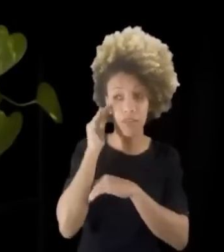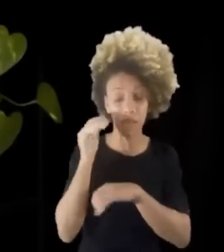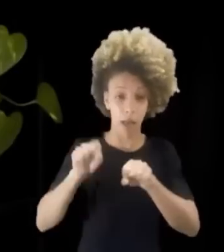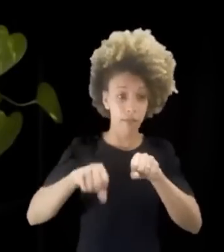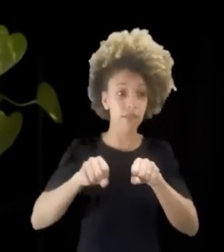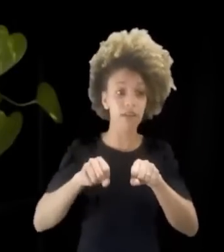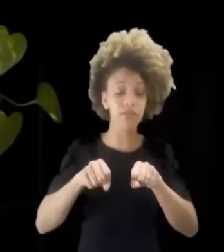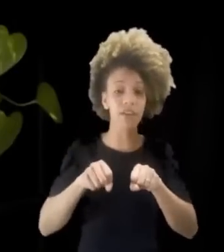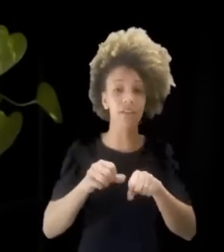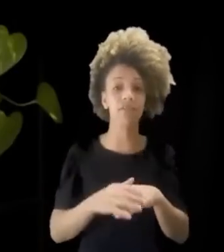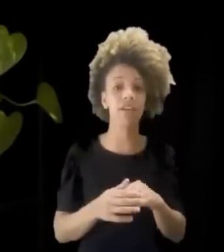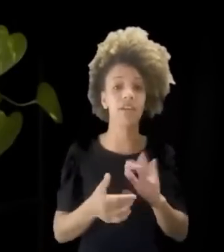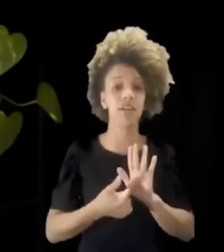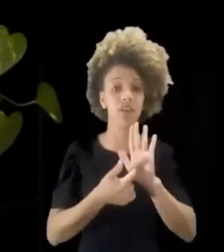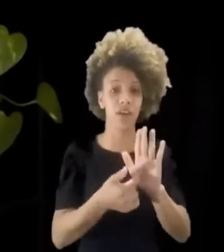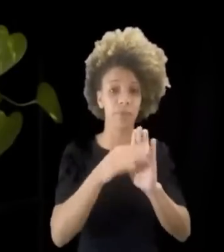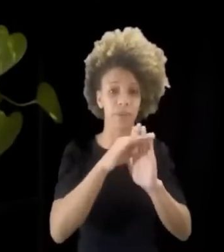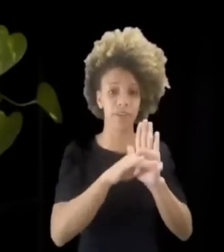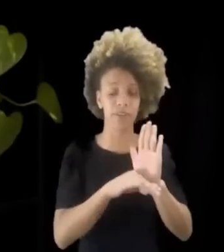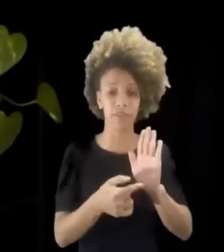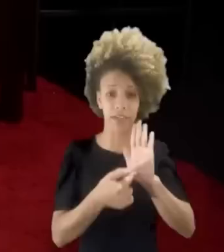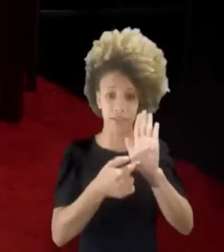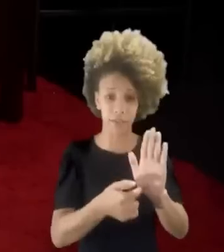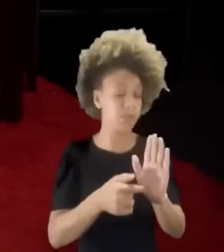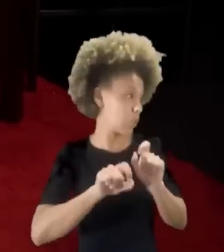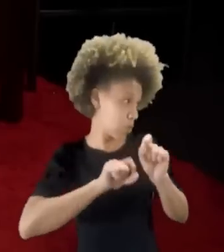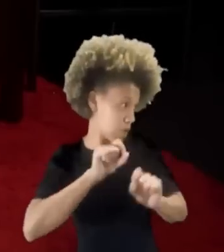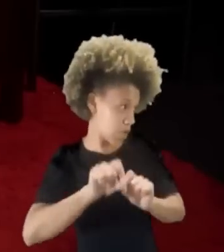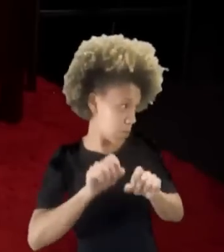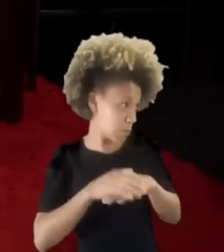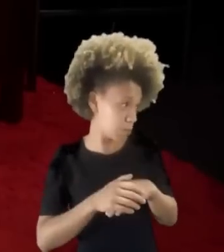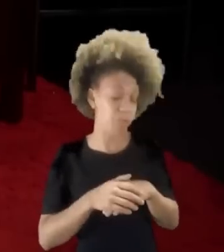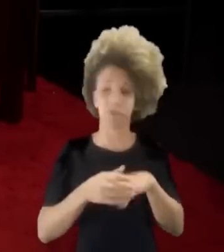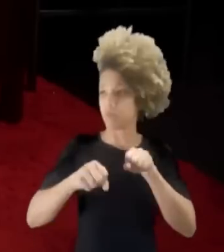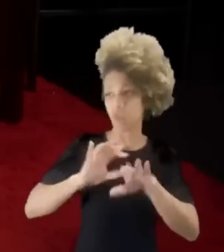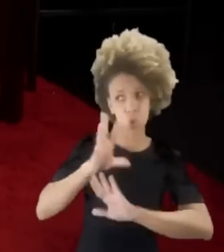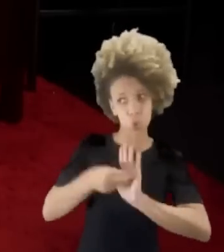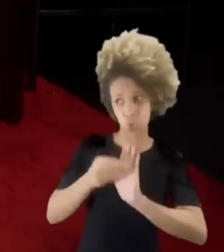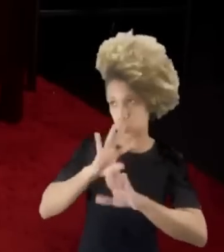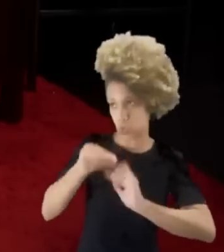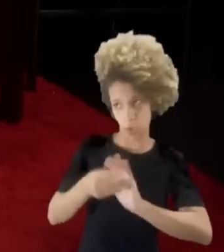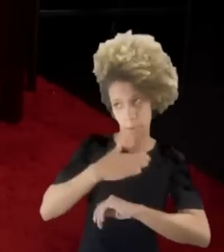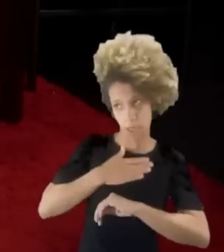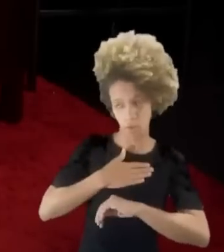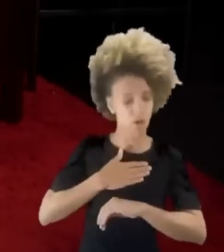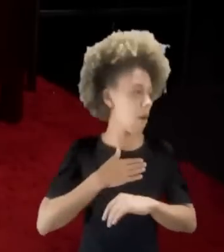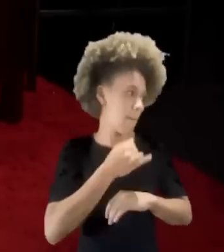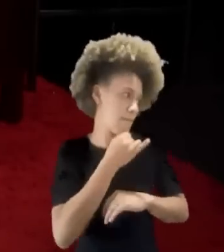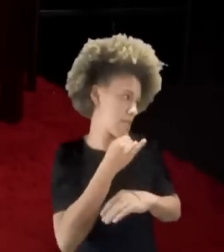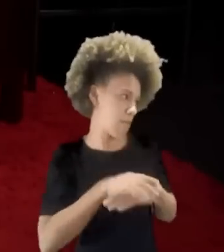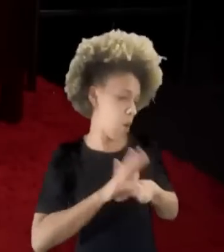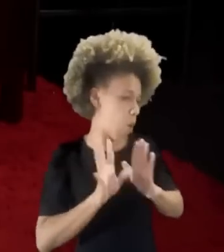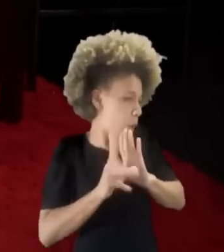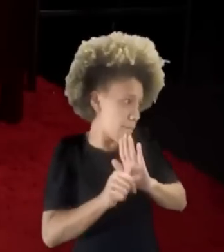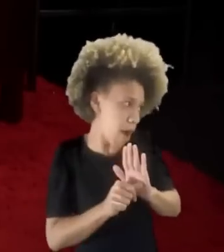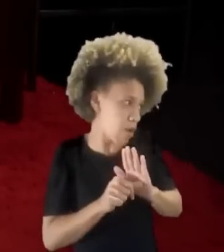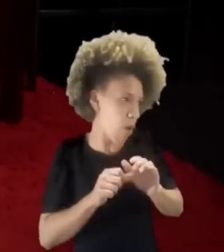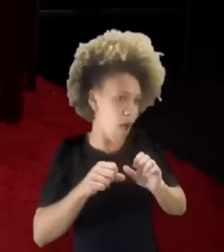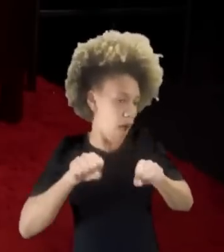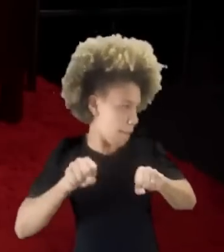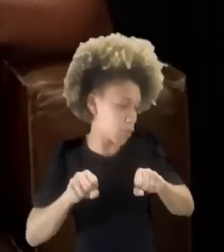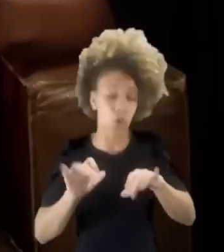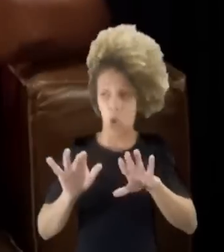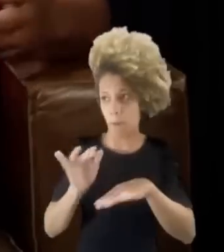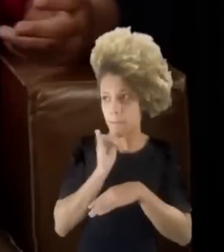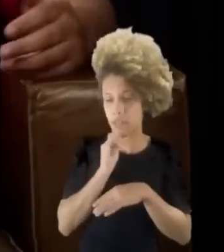moto por exemplo a moto o seguro é tudo teu isso daí do meu tudo meu porque assim ó veja bem roubaram tua moto é muitas pessoas me perguntam